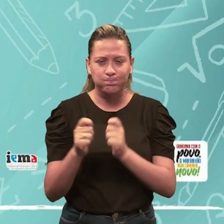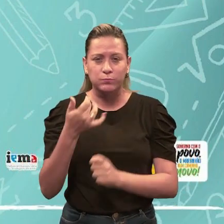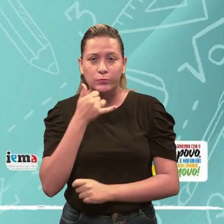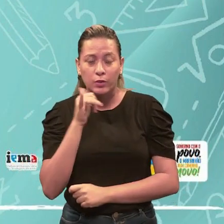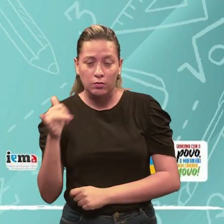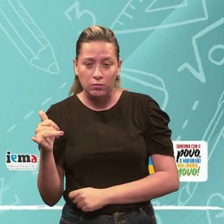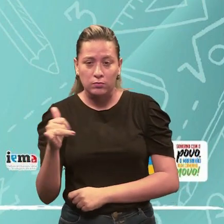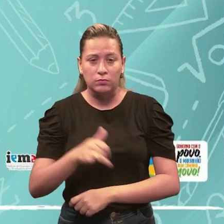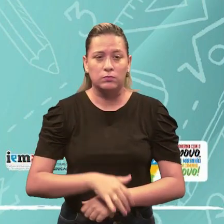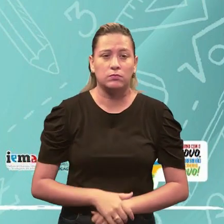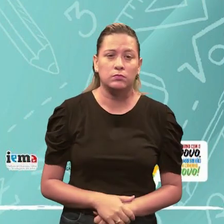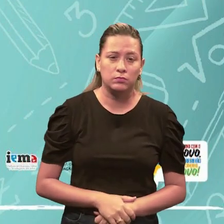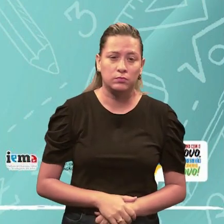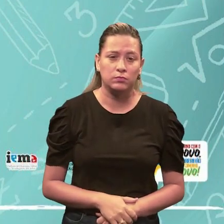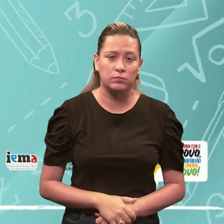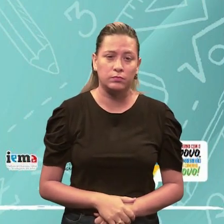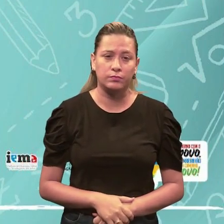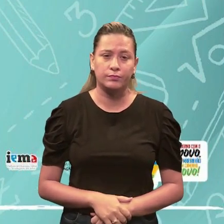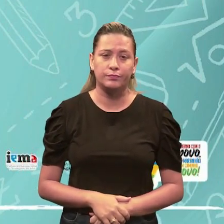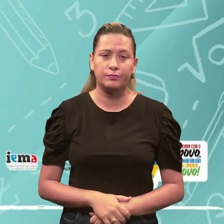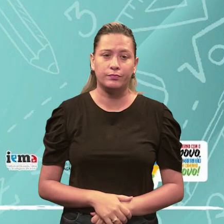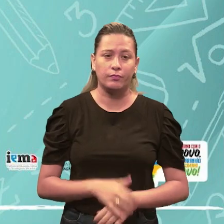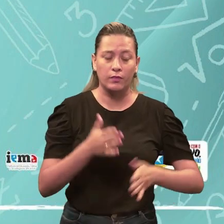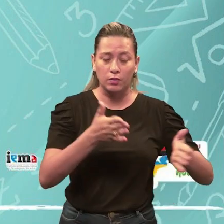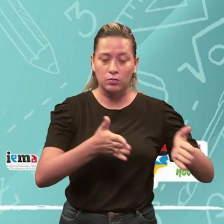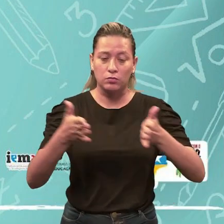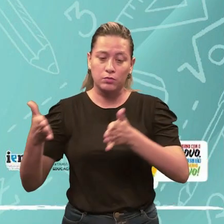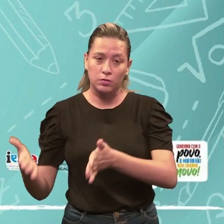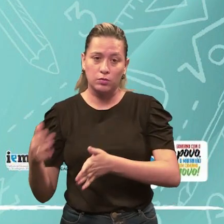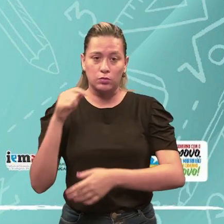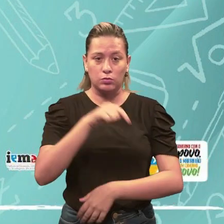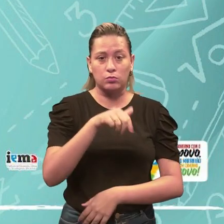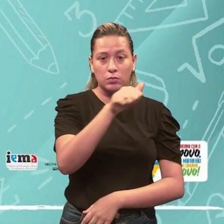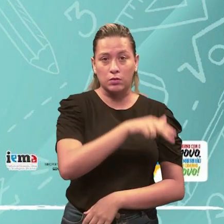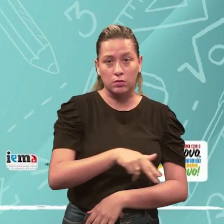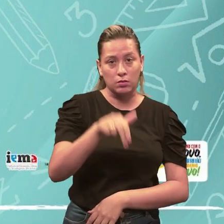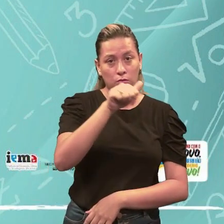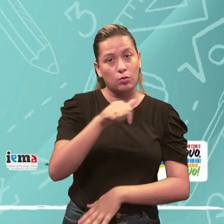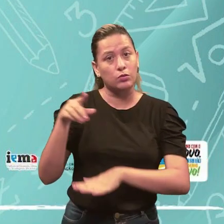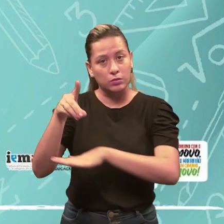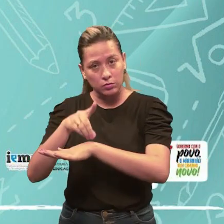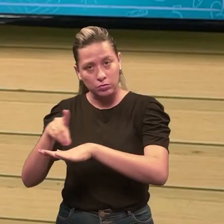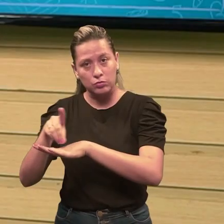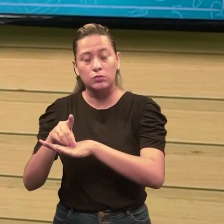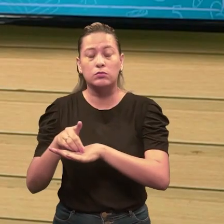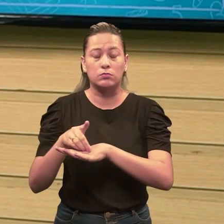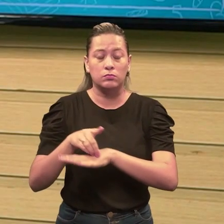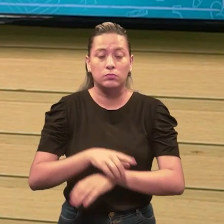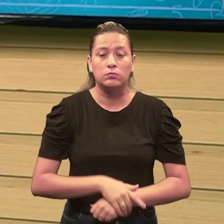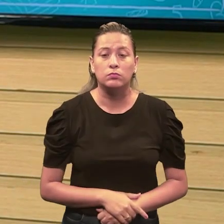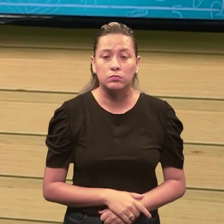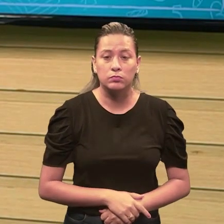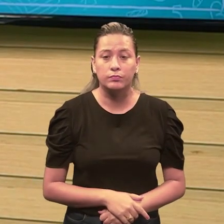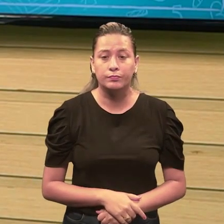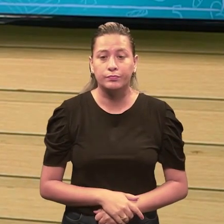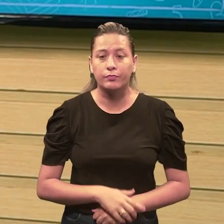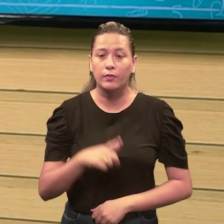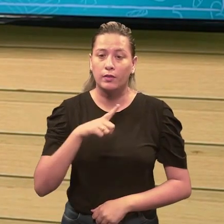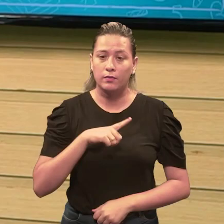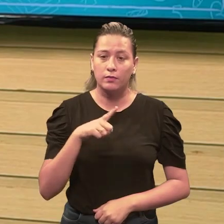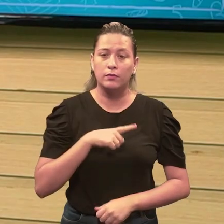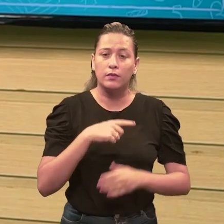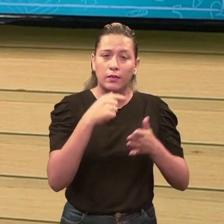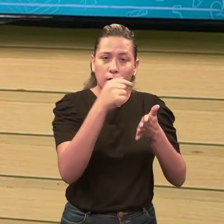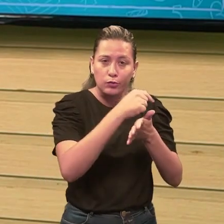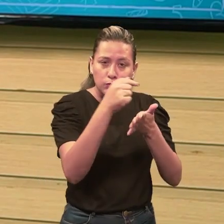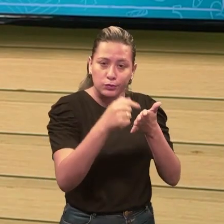tá? Que aí, como a gente já falou, ela se divide na analógica e na digital, ok? E aqui alguns componentes que